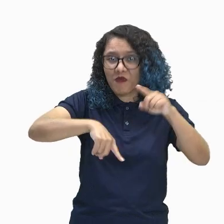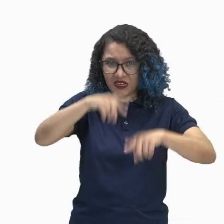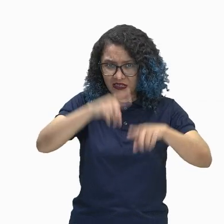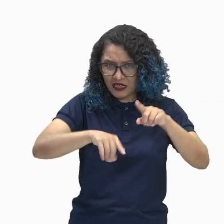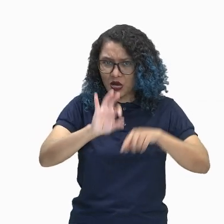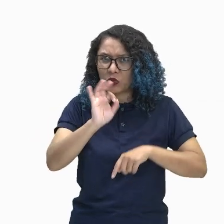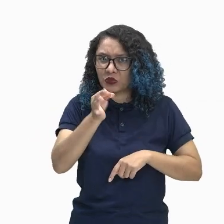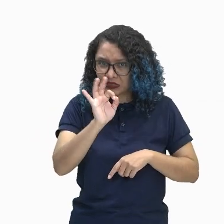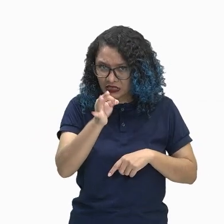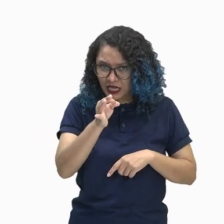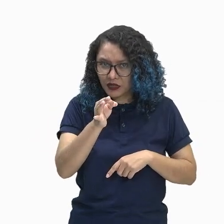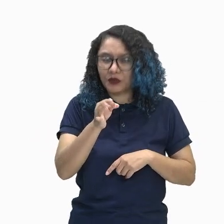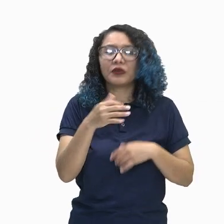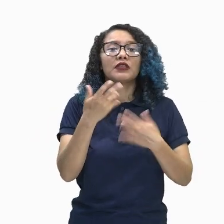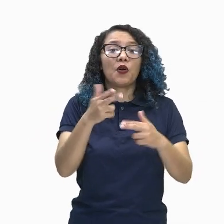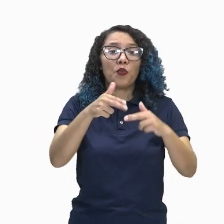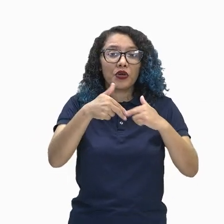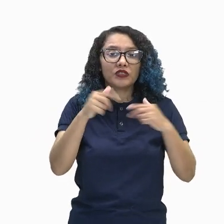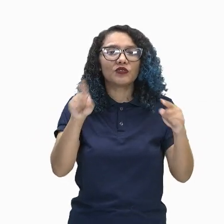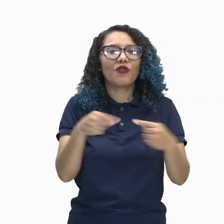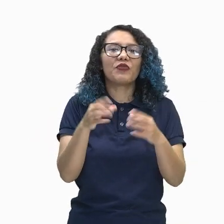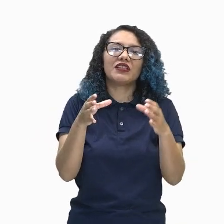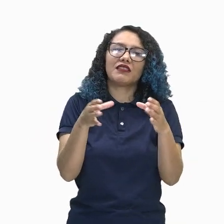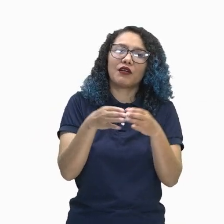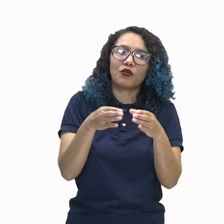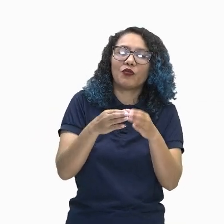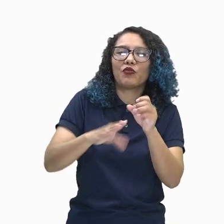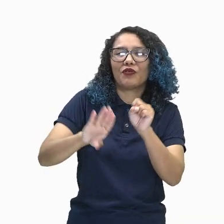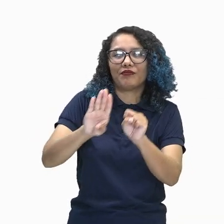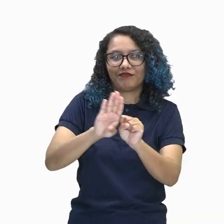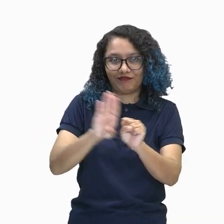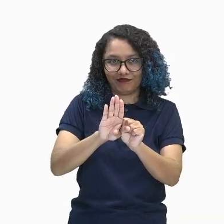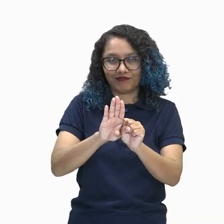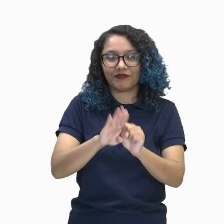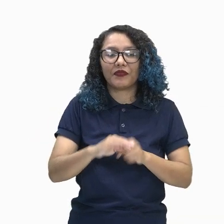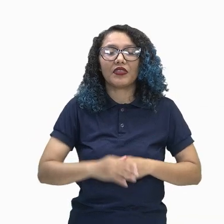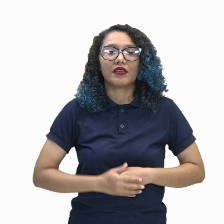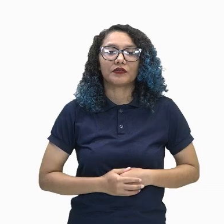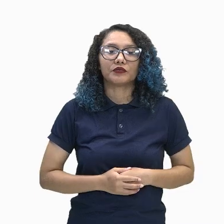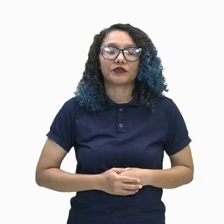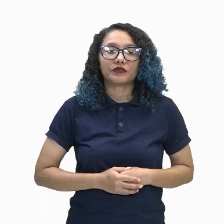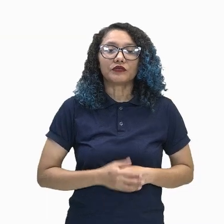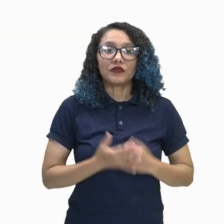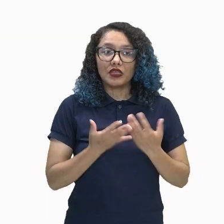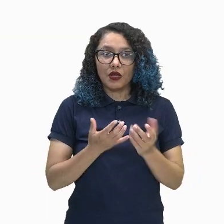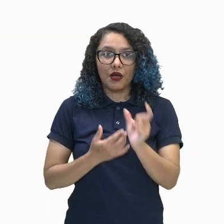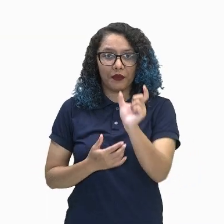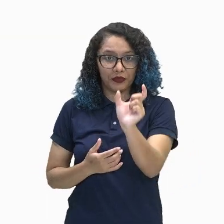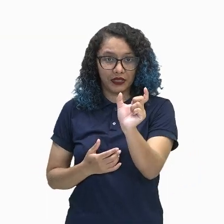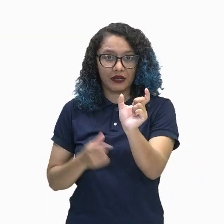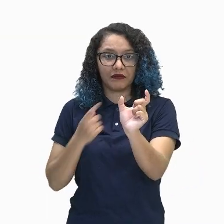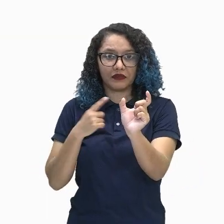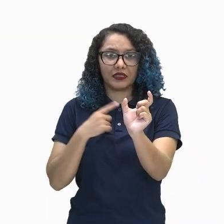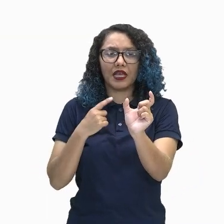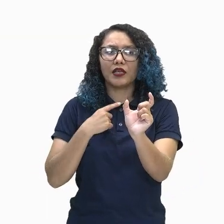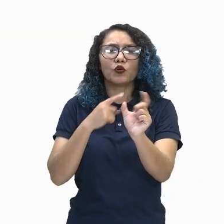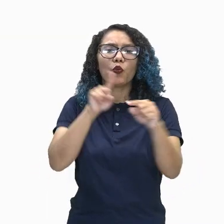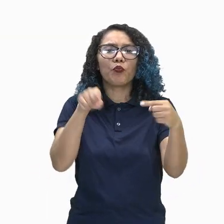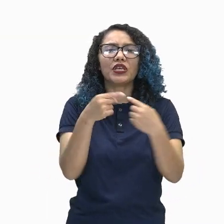um objeto, portanto é um substantivo. E observem também que essa palavra, ela possui o